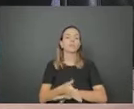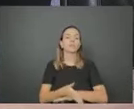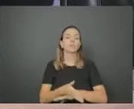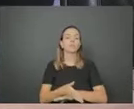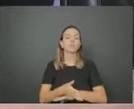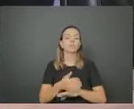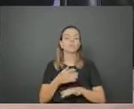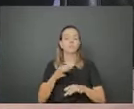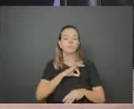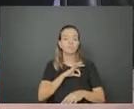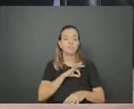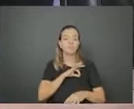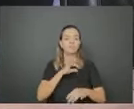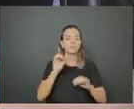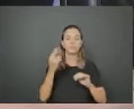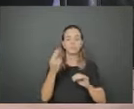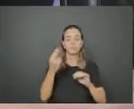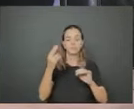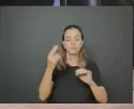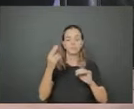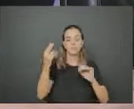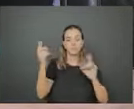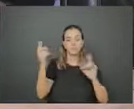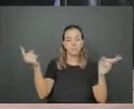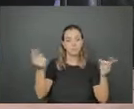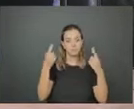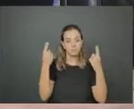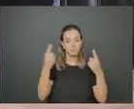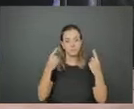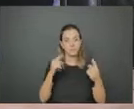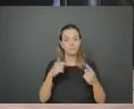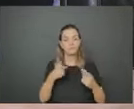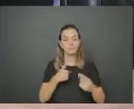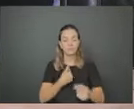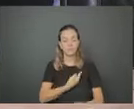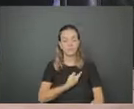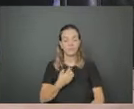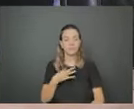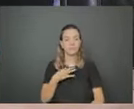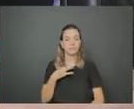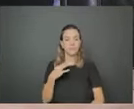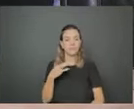Militar, nós entramos de forma voluntária. E nós sabemos, né, que estamos